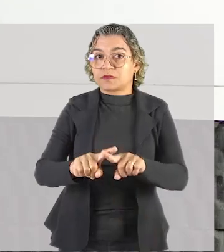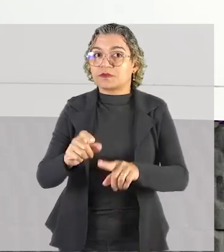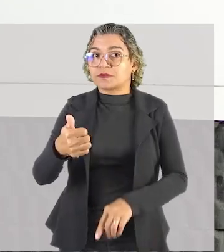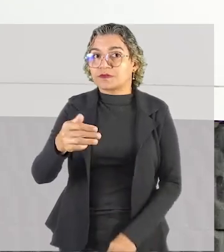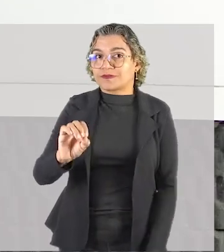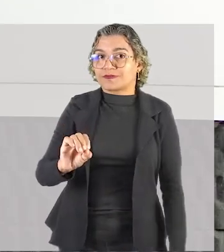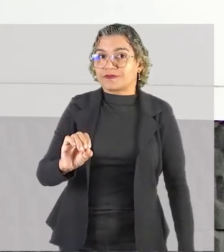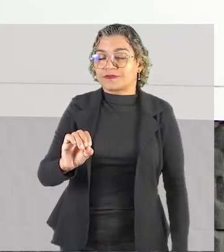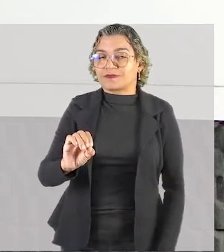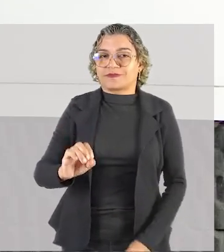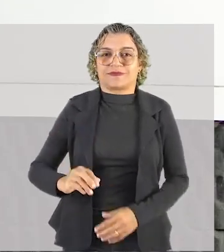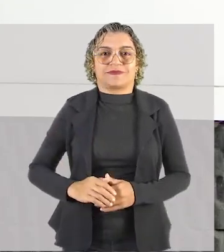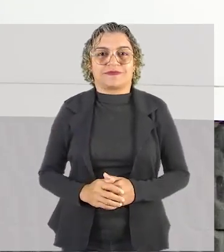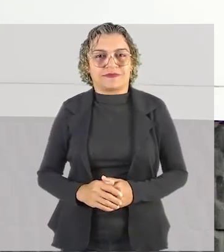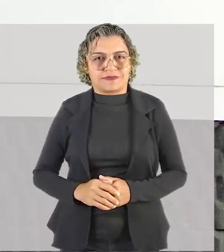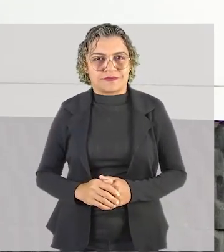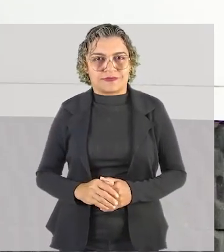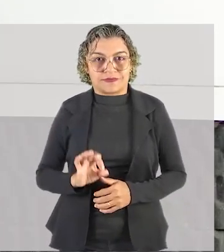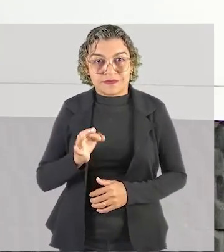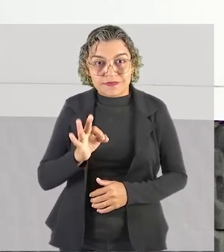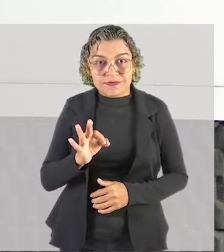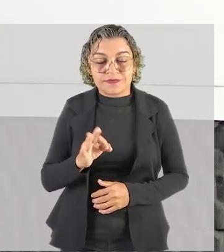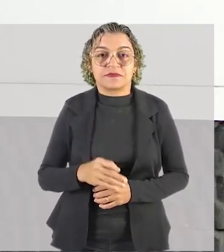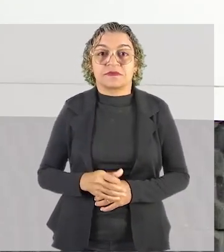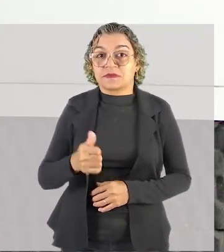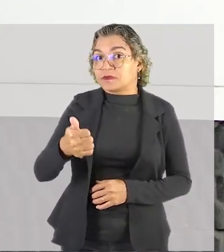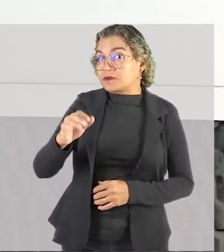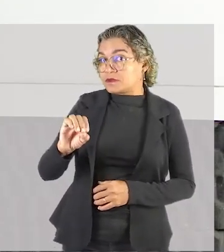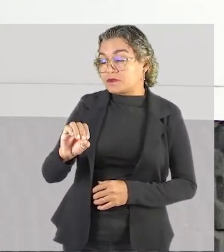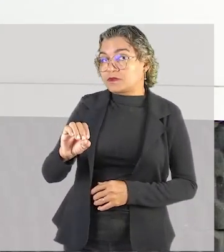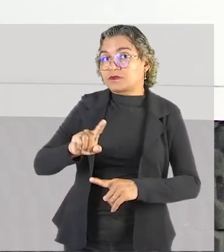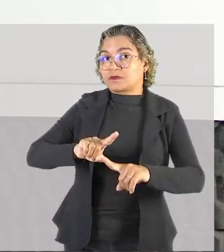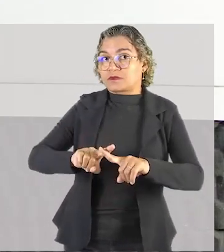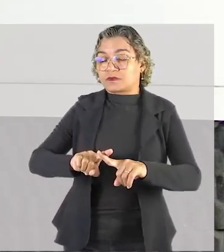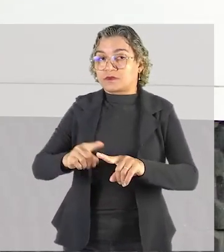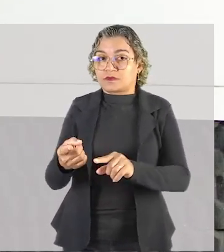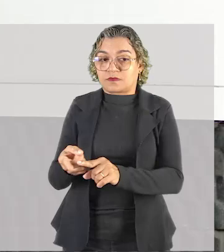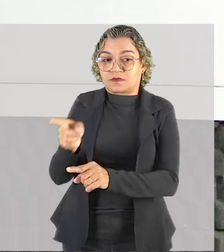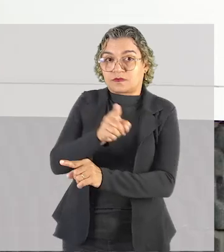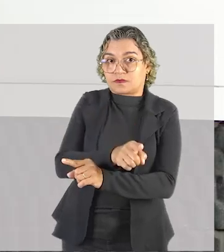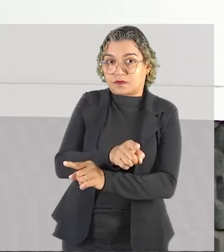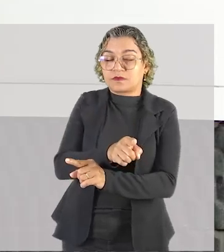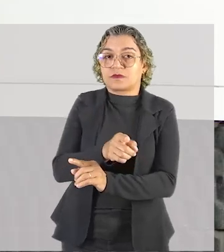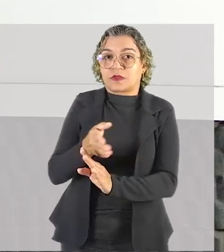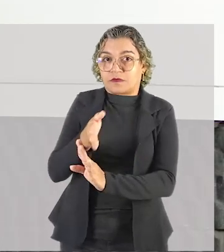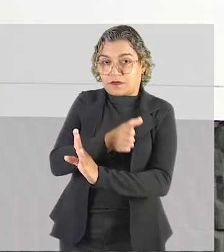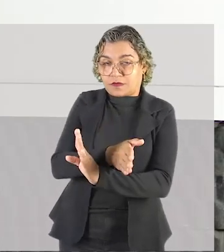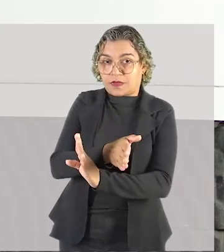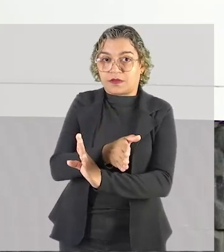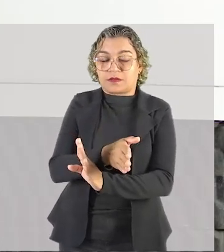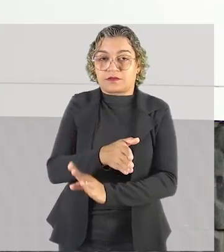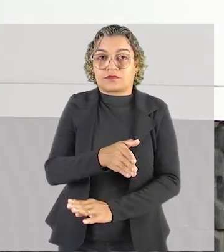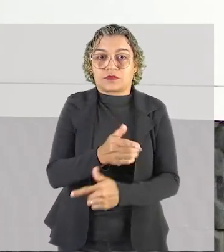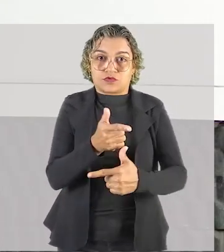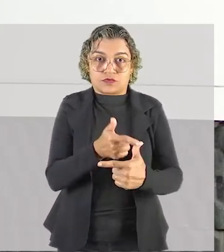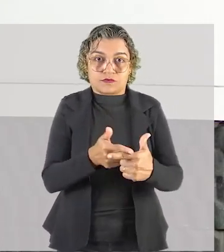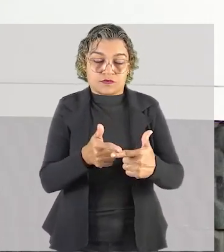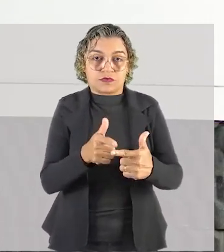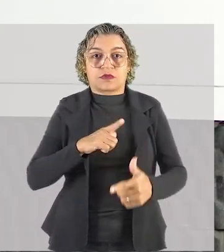vezes 10. É isso? Esse 10 que está multiplicando passa dividindo. Você vai ter que